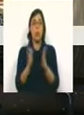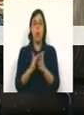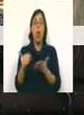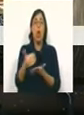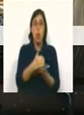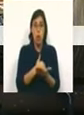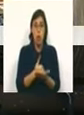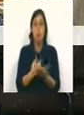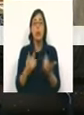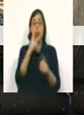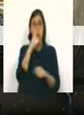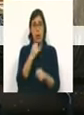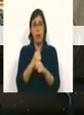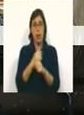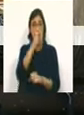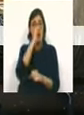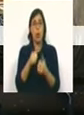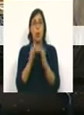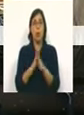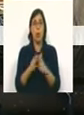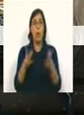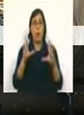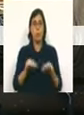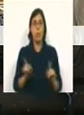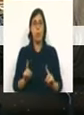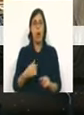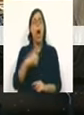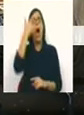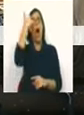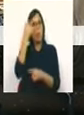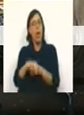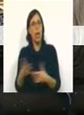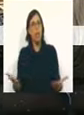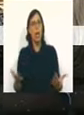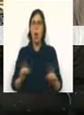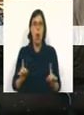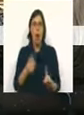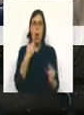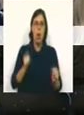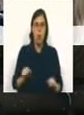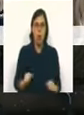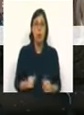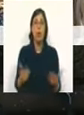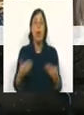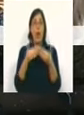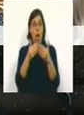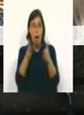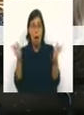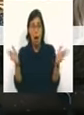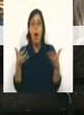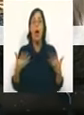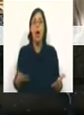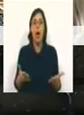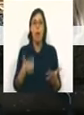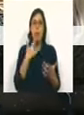os recursos com quem trabalha no Estado. Ai não, pensávamos que sim, agora já não podemos. Abriu-se a porta e